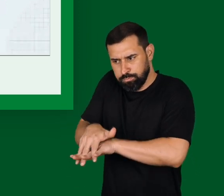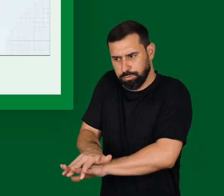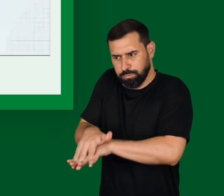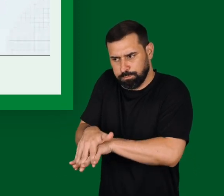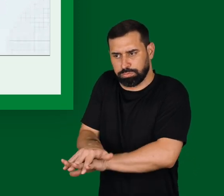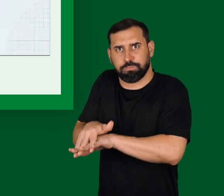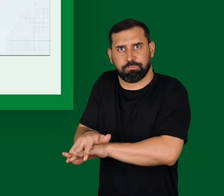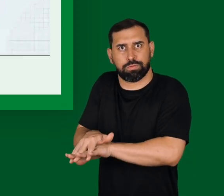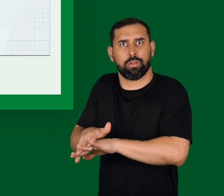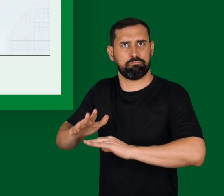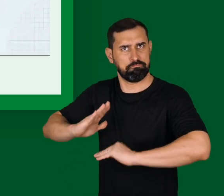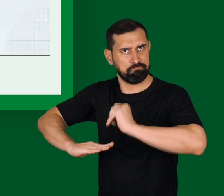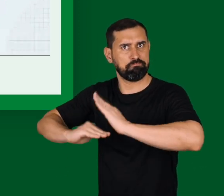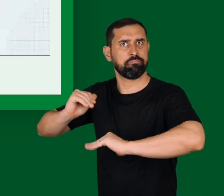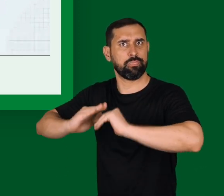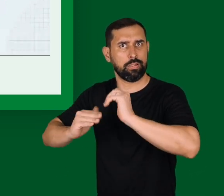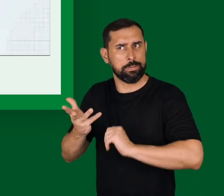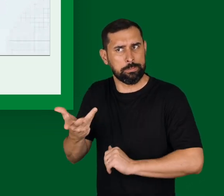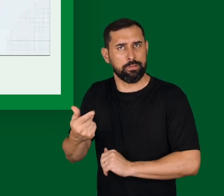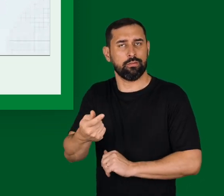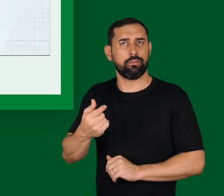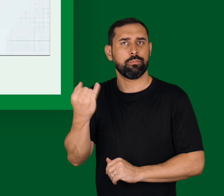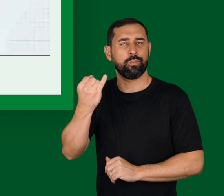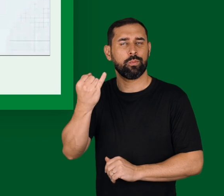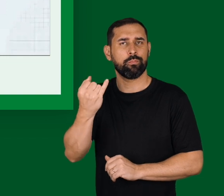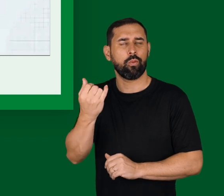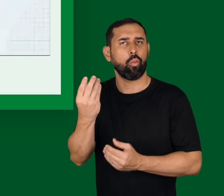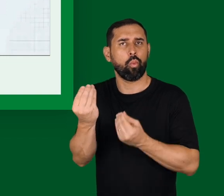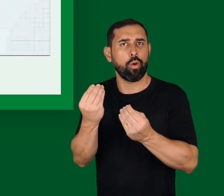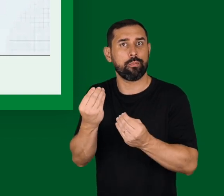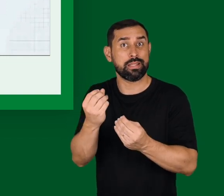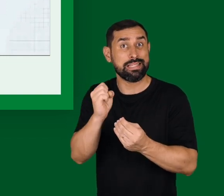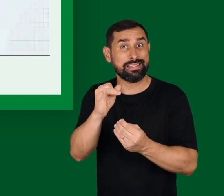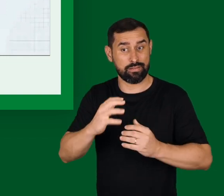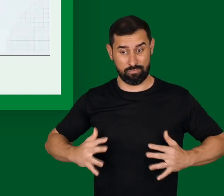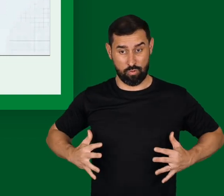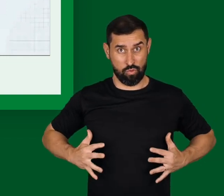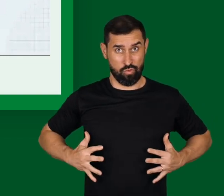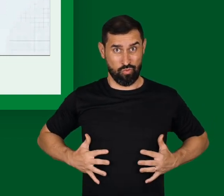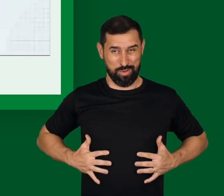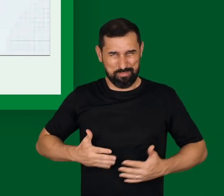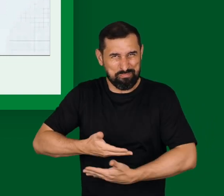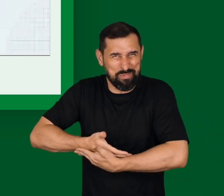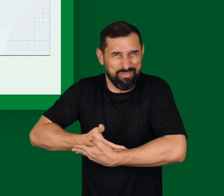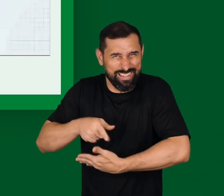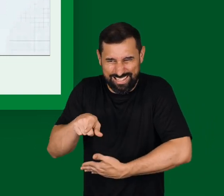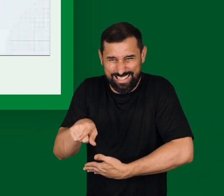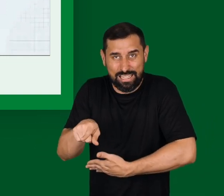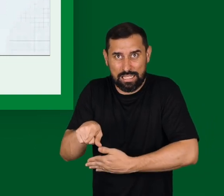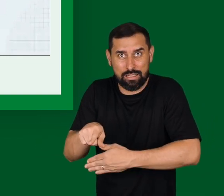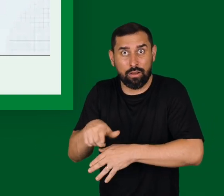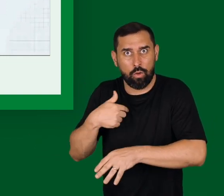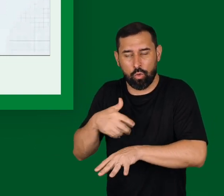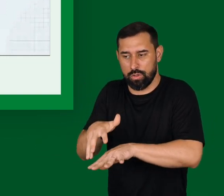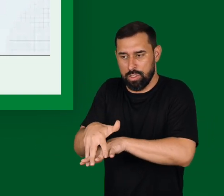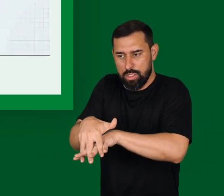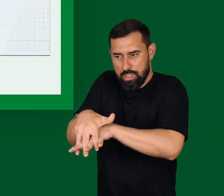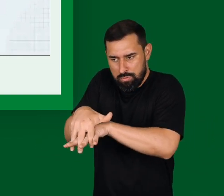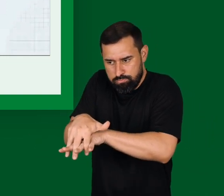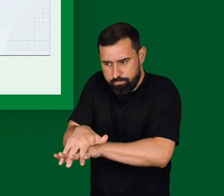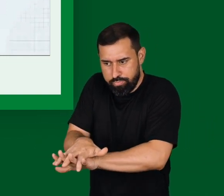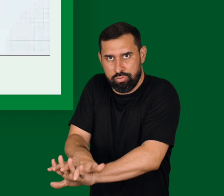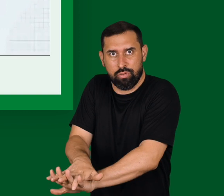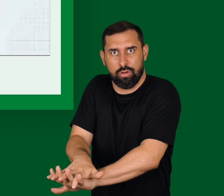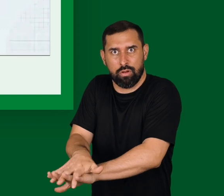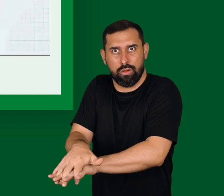precisa garantir que a compressão esteja eficiente. Como é que a gente observa isso? Observando a compressão daquele tórax,